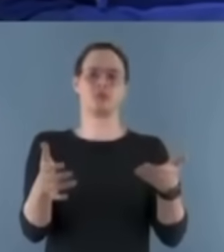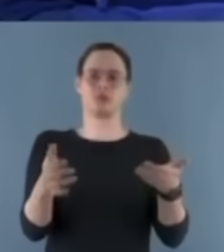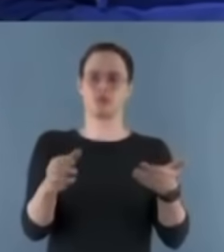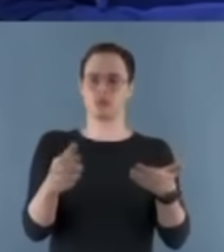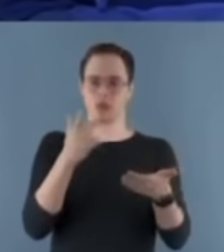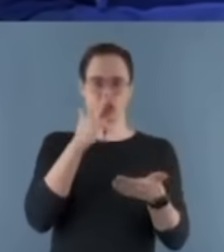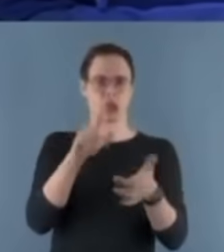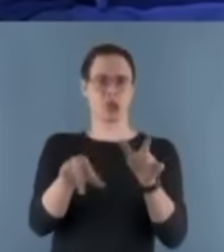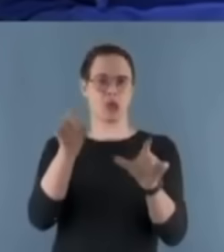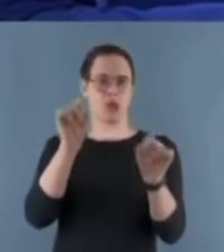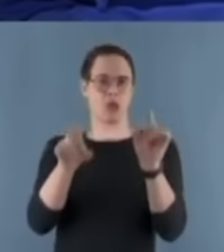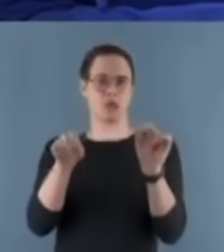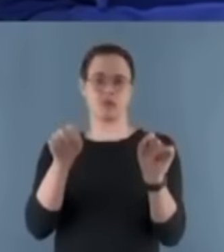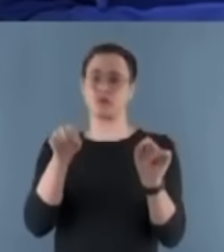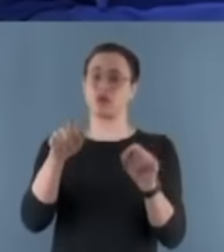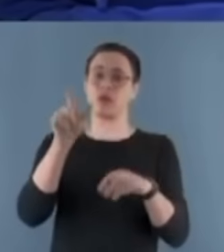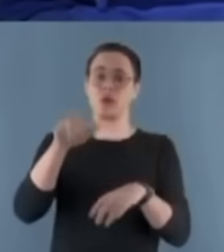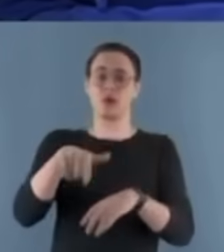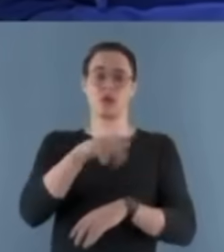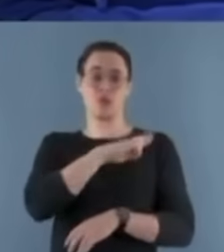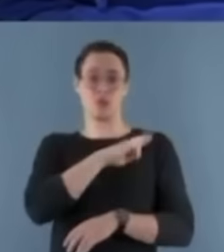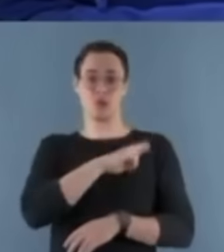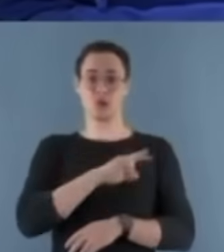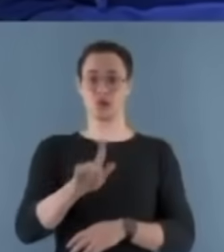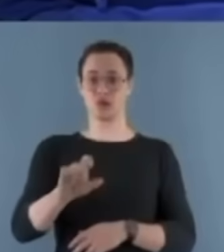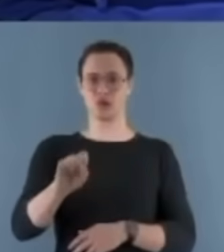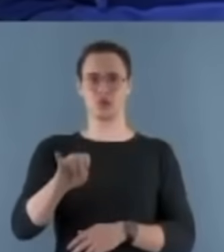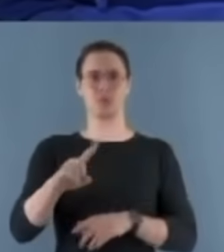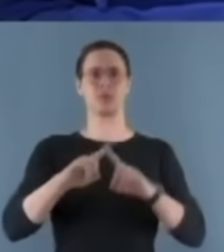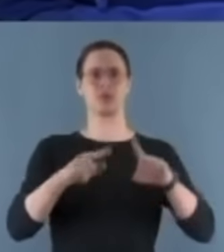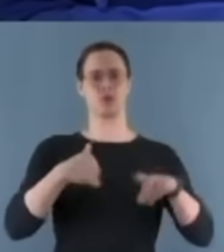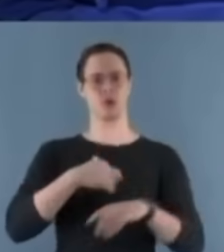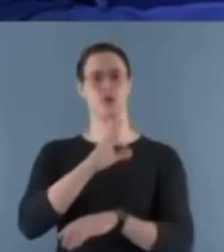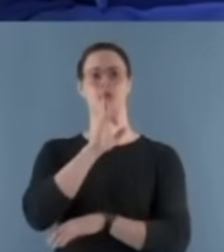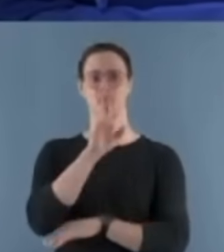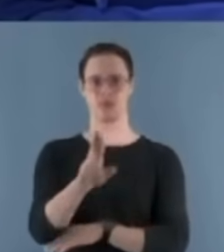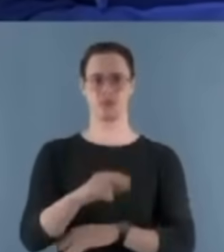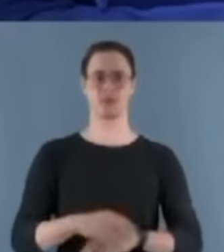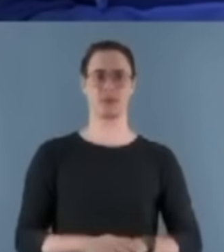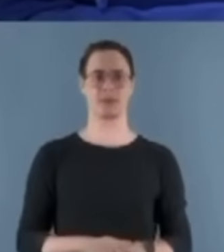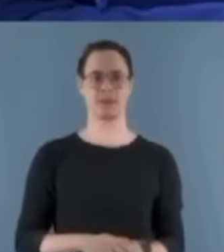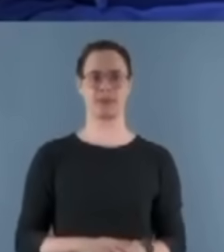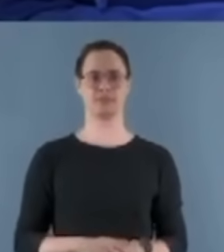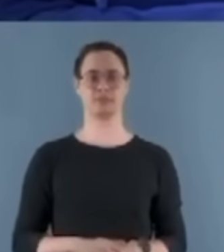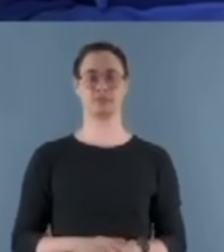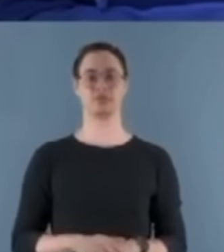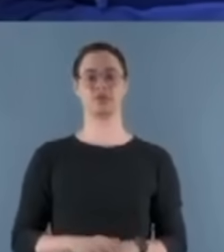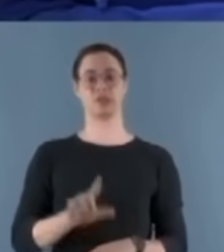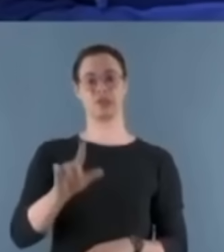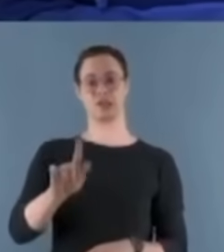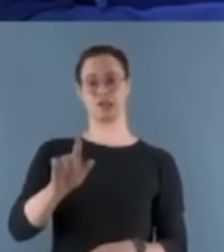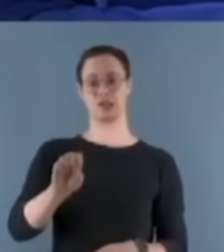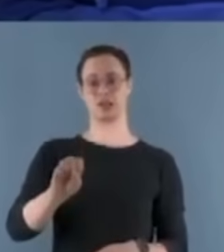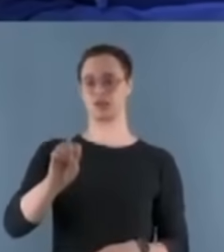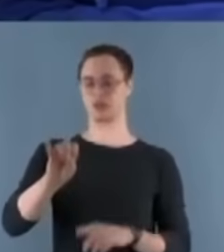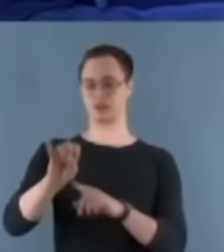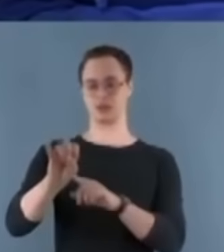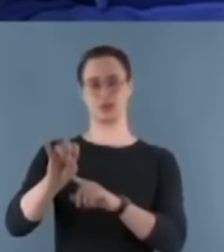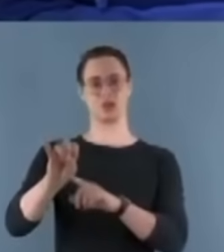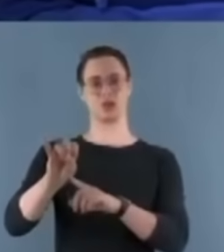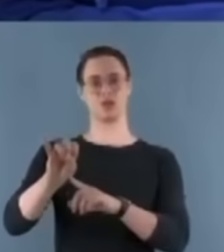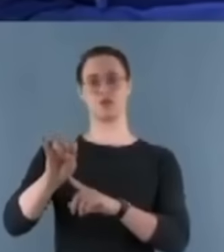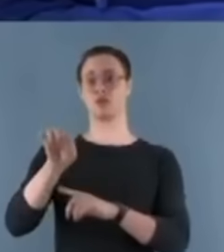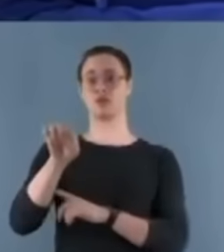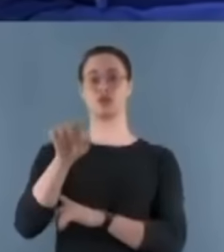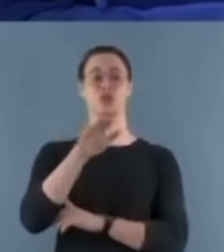era o responsável pelo GSI, mas eu te respondo então, já que o senhor quer ficar calado. Basicamente, o GSI, ele convocou, o senhor convocou